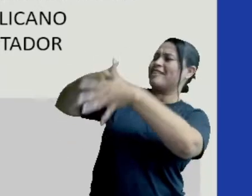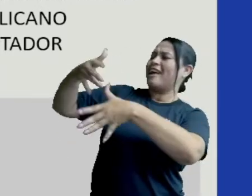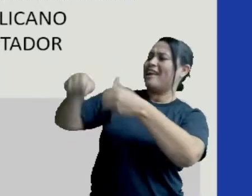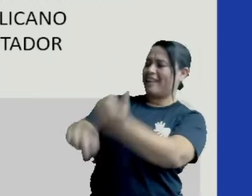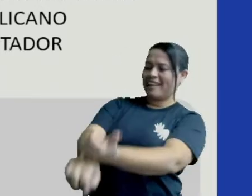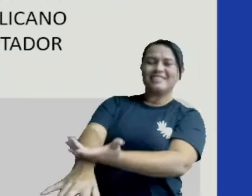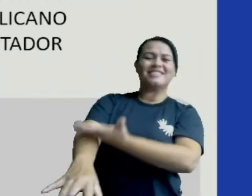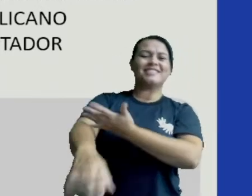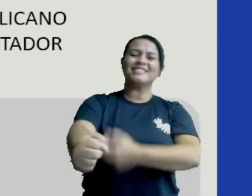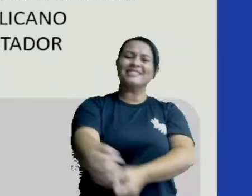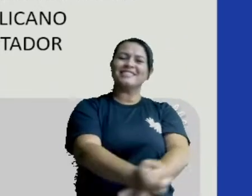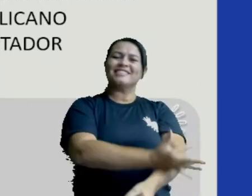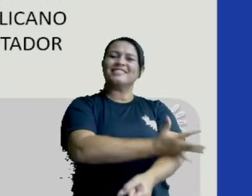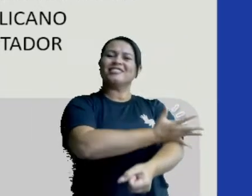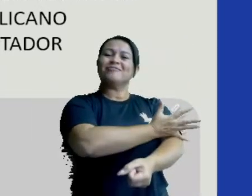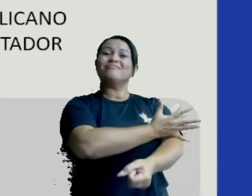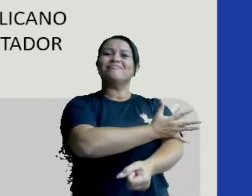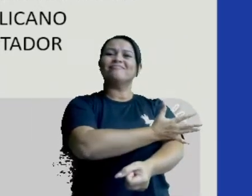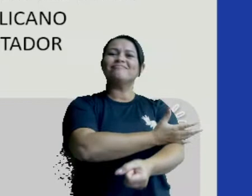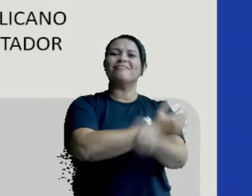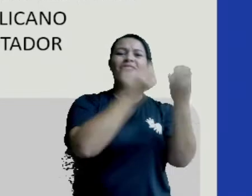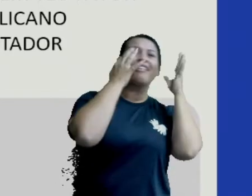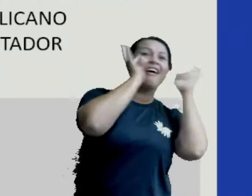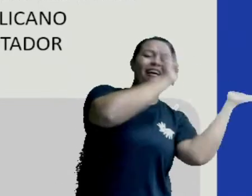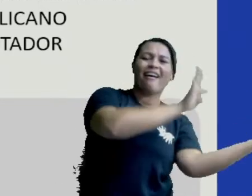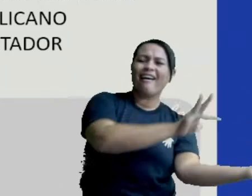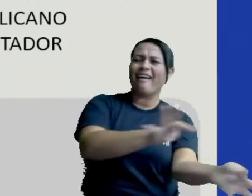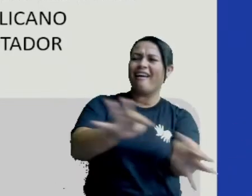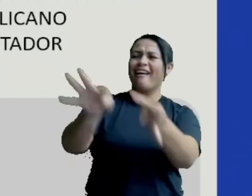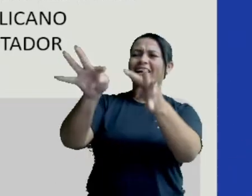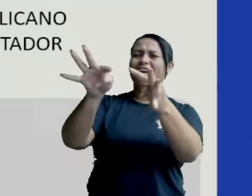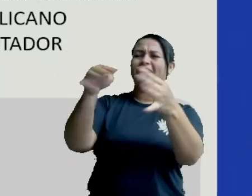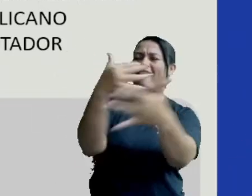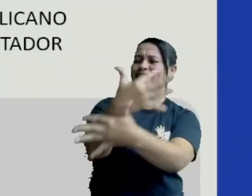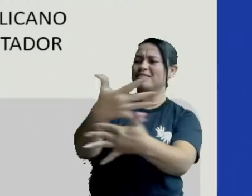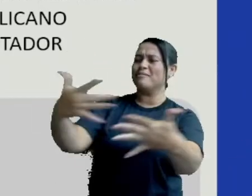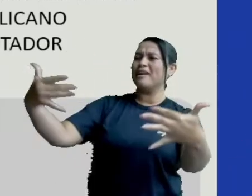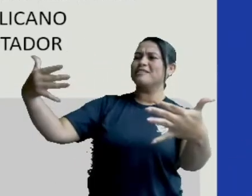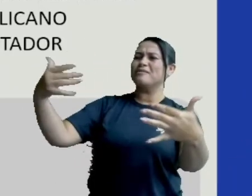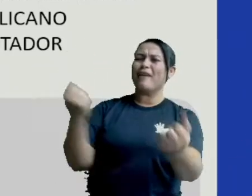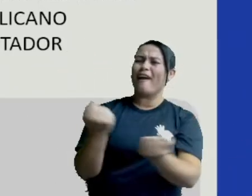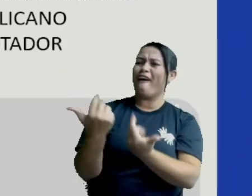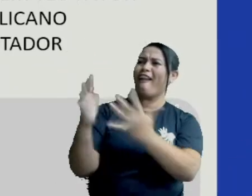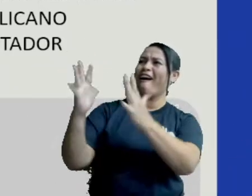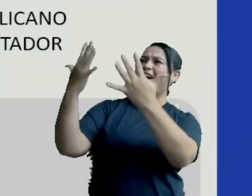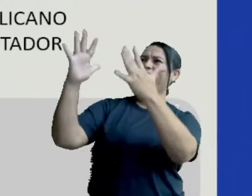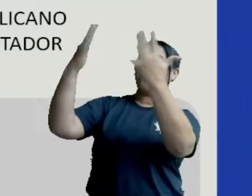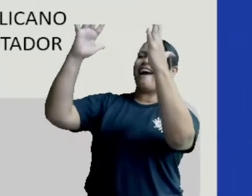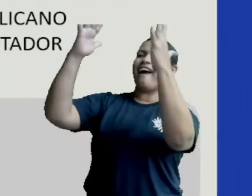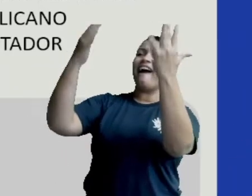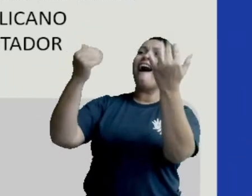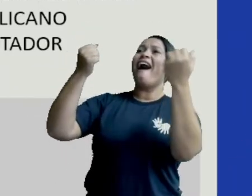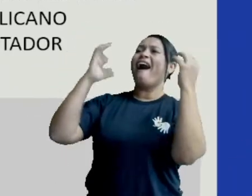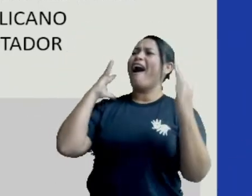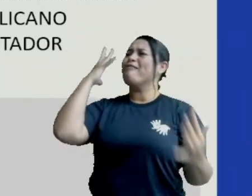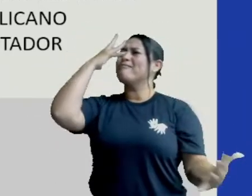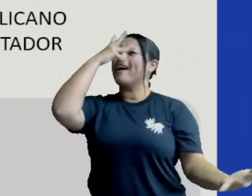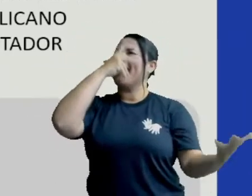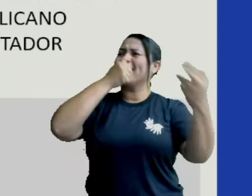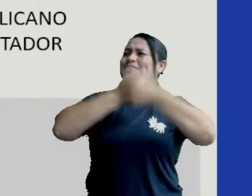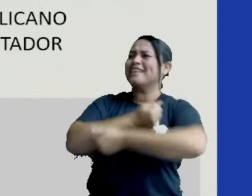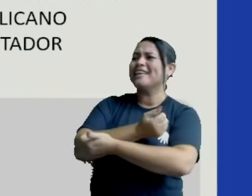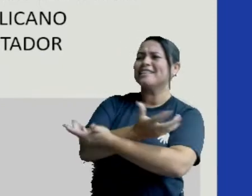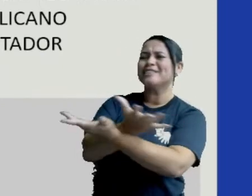minha terra, sinto as veias arfando em corpo novo. Entre as tuas irmãs de